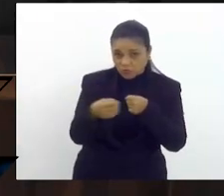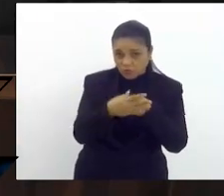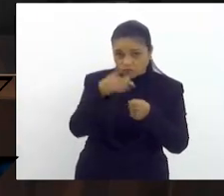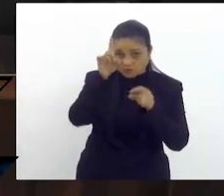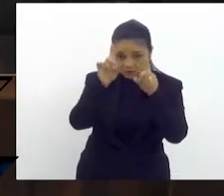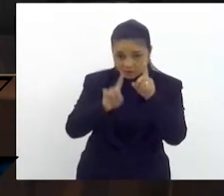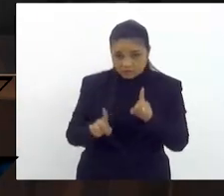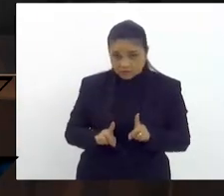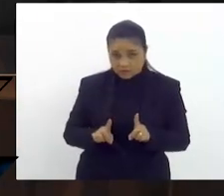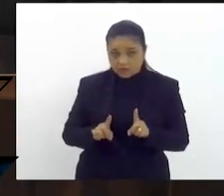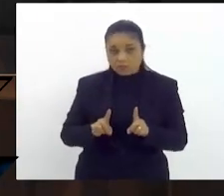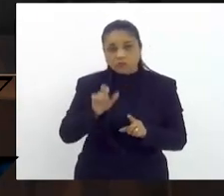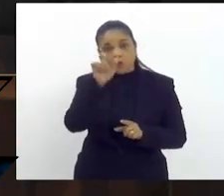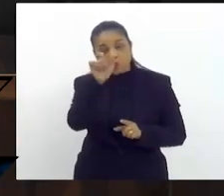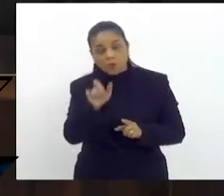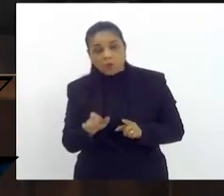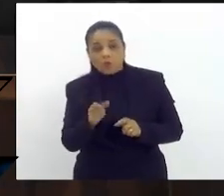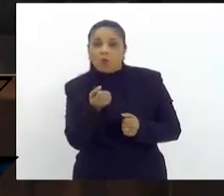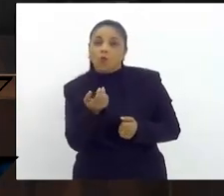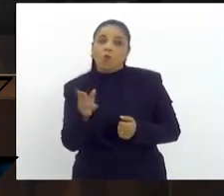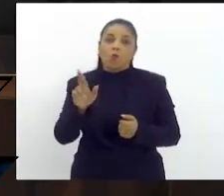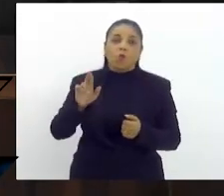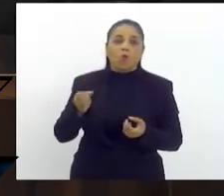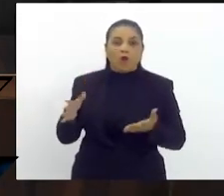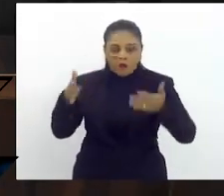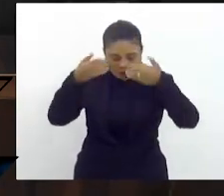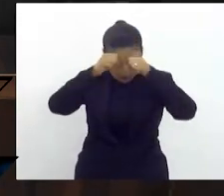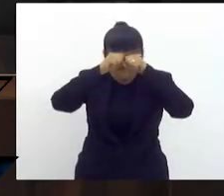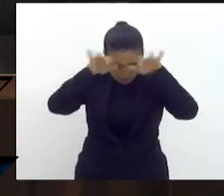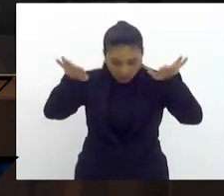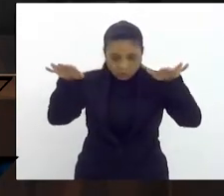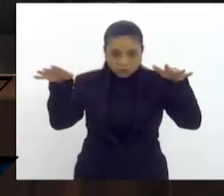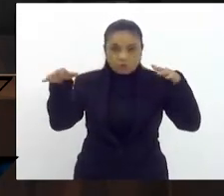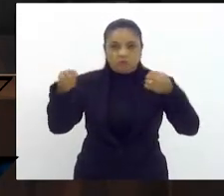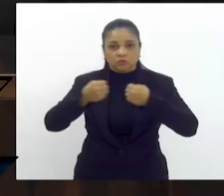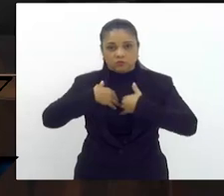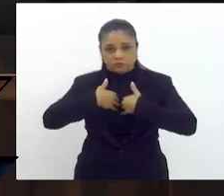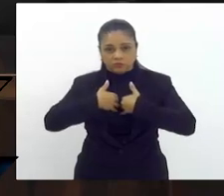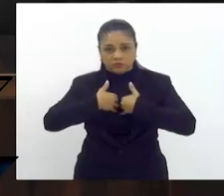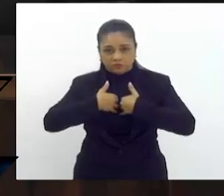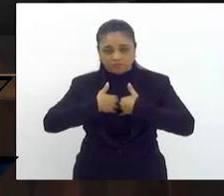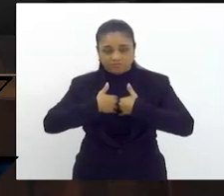autista ao valor previsto no regulamento do ICMS